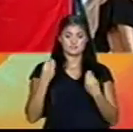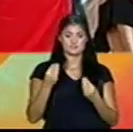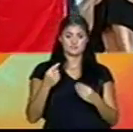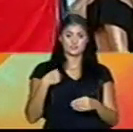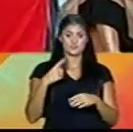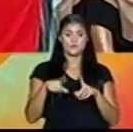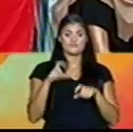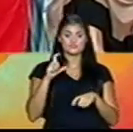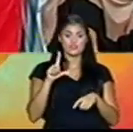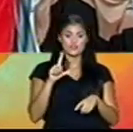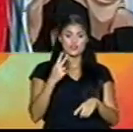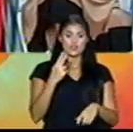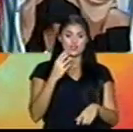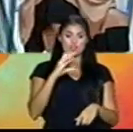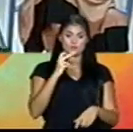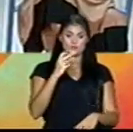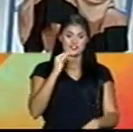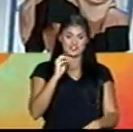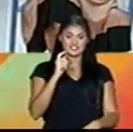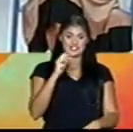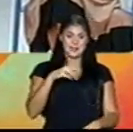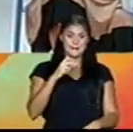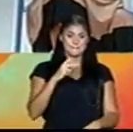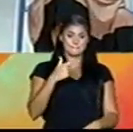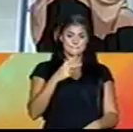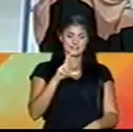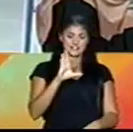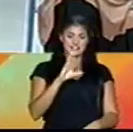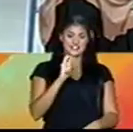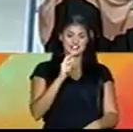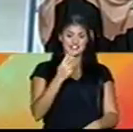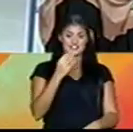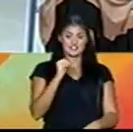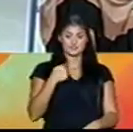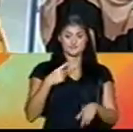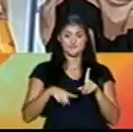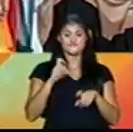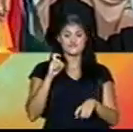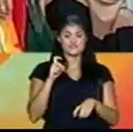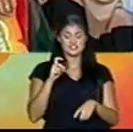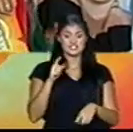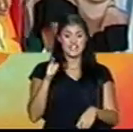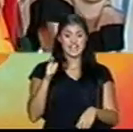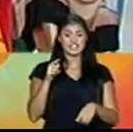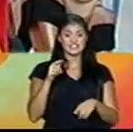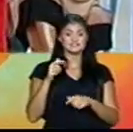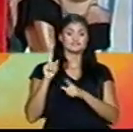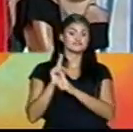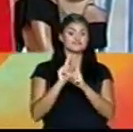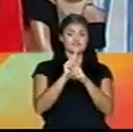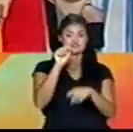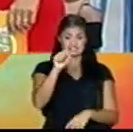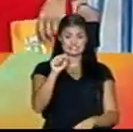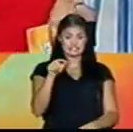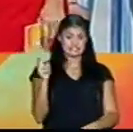e do Mateus, que eles estão-me a perseguir. Ai, eles fizemos um arraial ali no corredor e... Ai, aquele... eles é que perseguiram. Foi